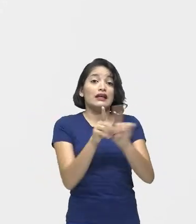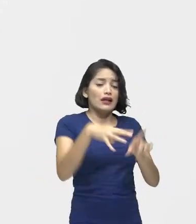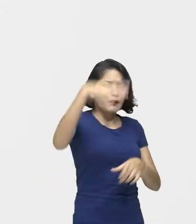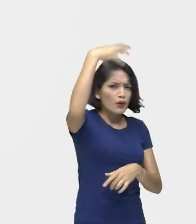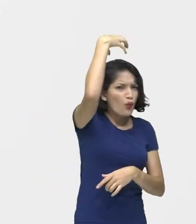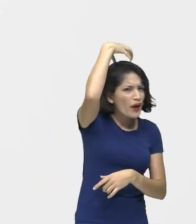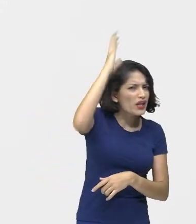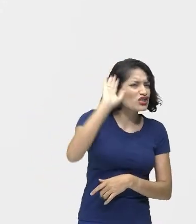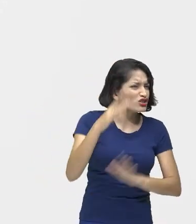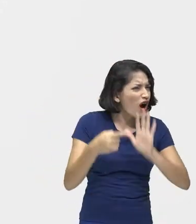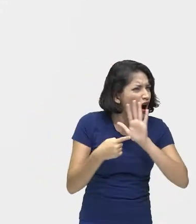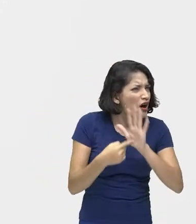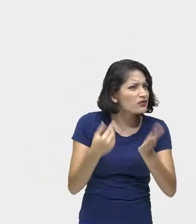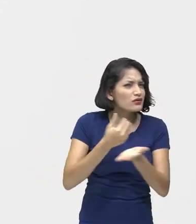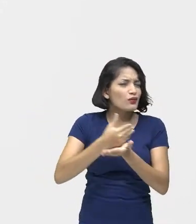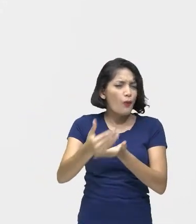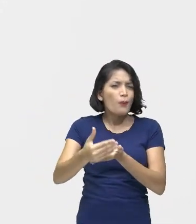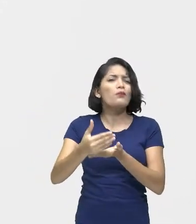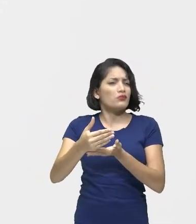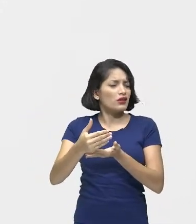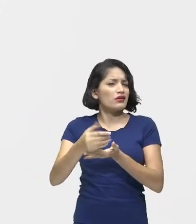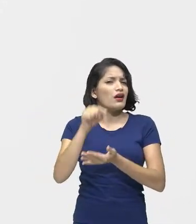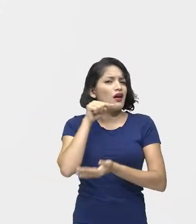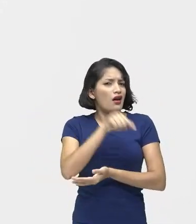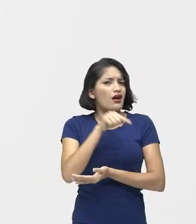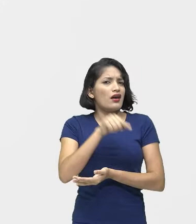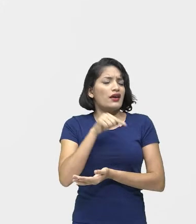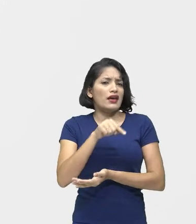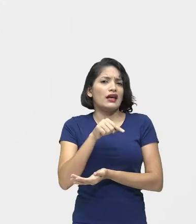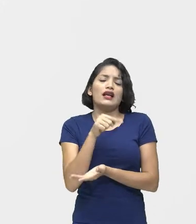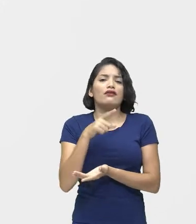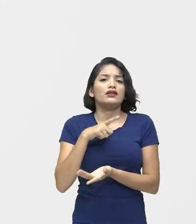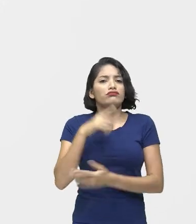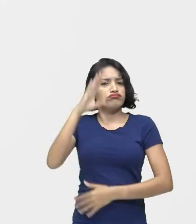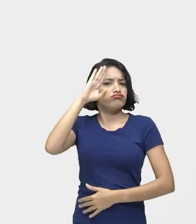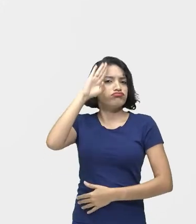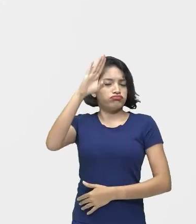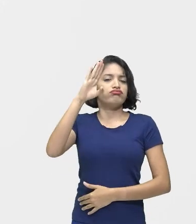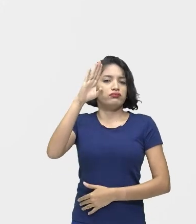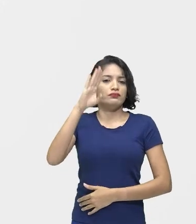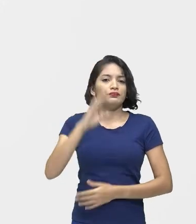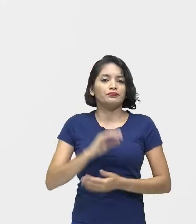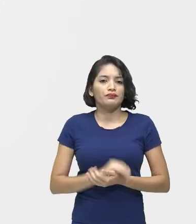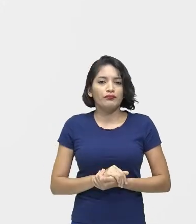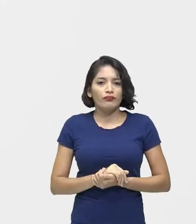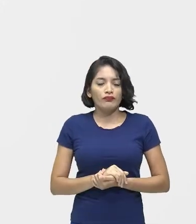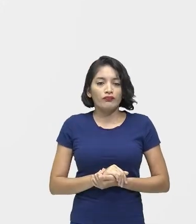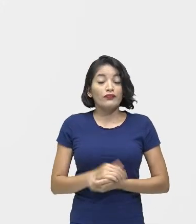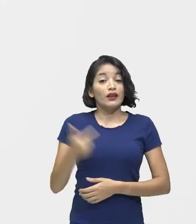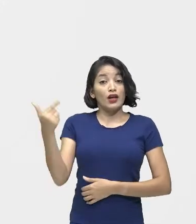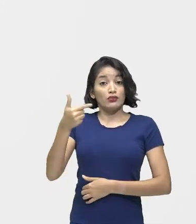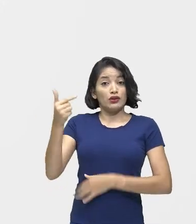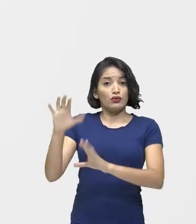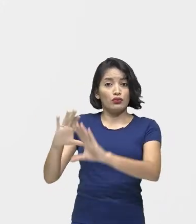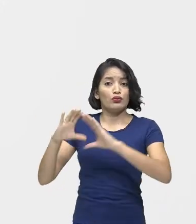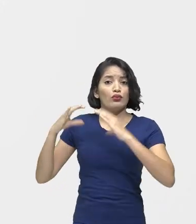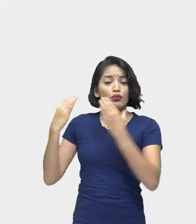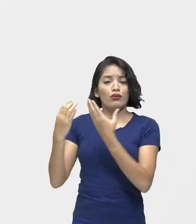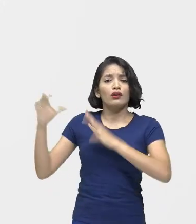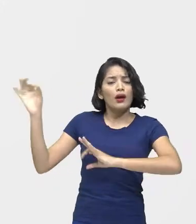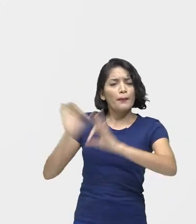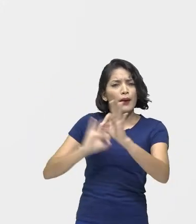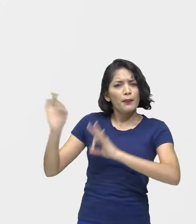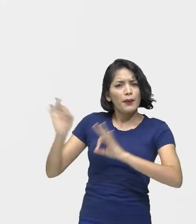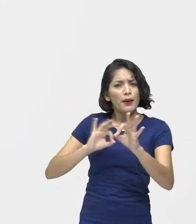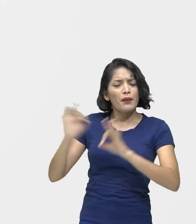aquele que eu mostrei lá inicialmente para vocês, é que vai ganhar um grande destaque. Olha aí, então no segundo congresso eles vão se